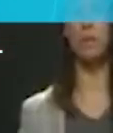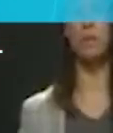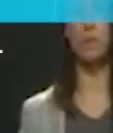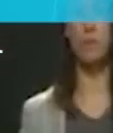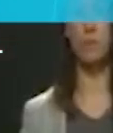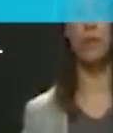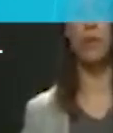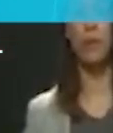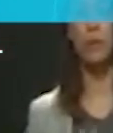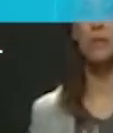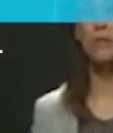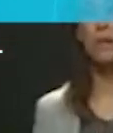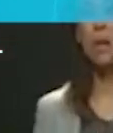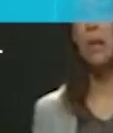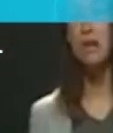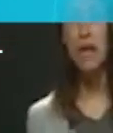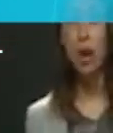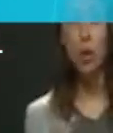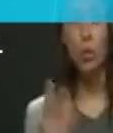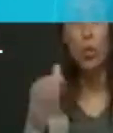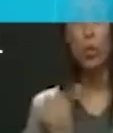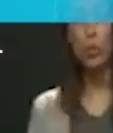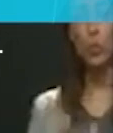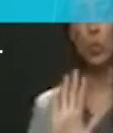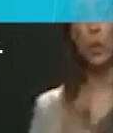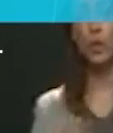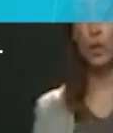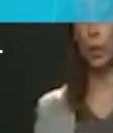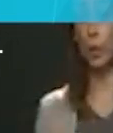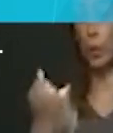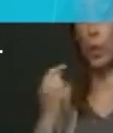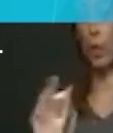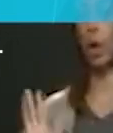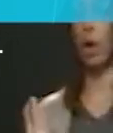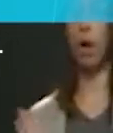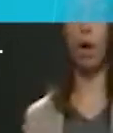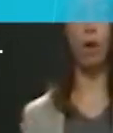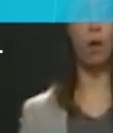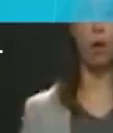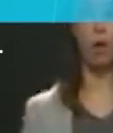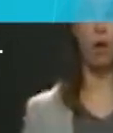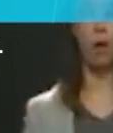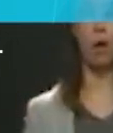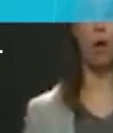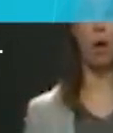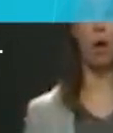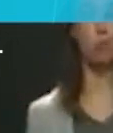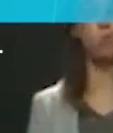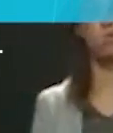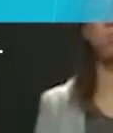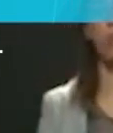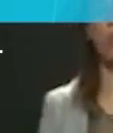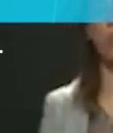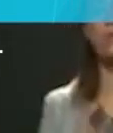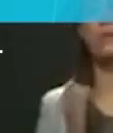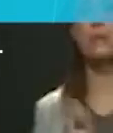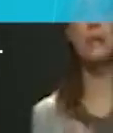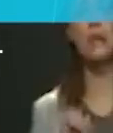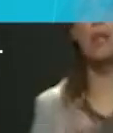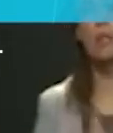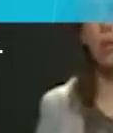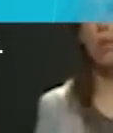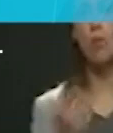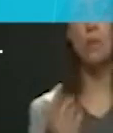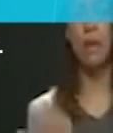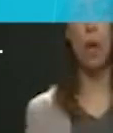Tebet teve 4,9 milhões de votos no país no primeiro turno, ou equivalente a 4,16% dos